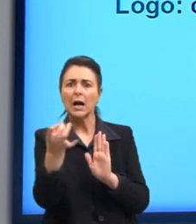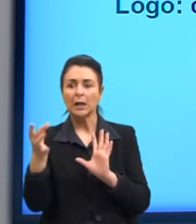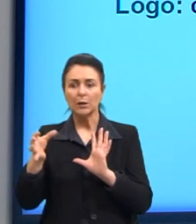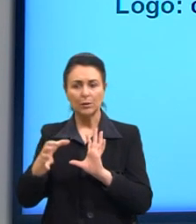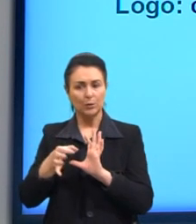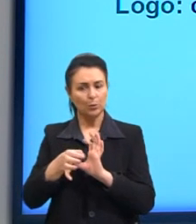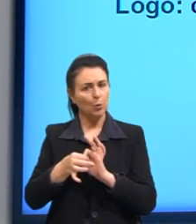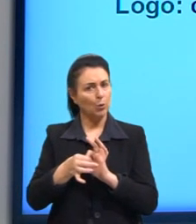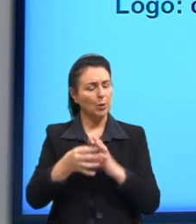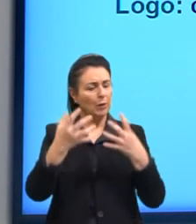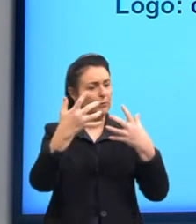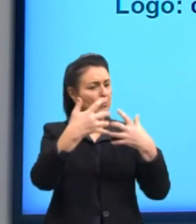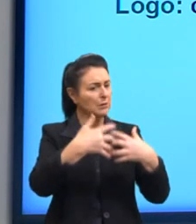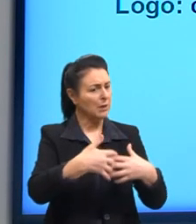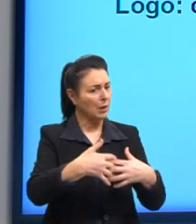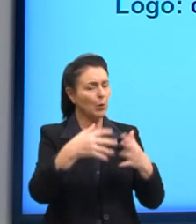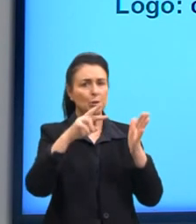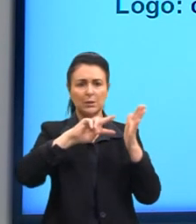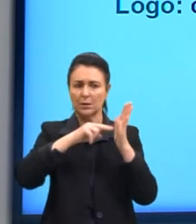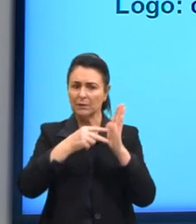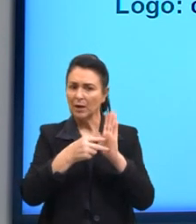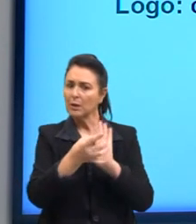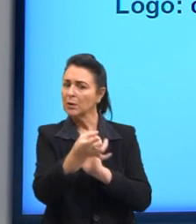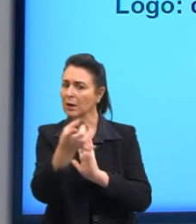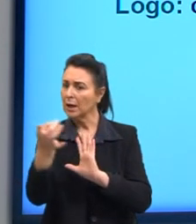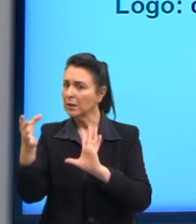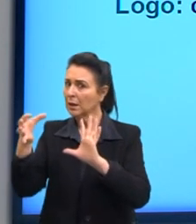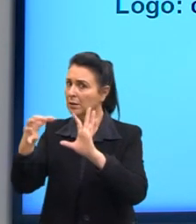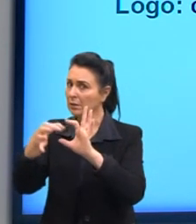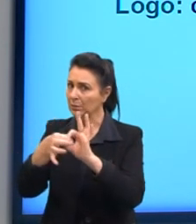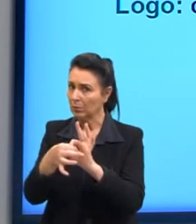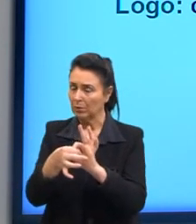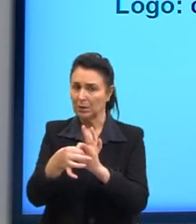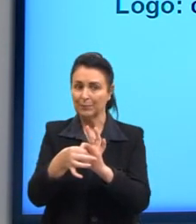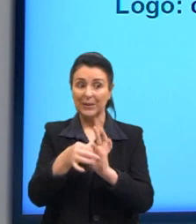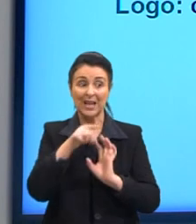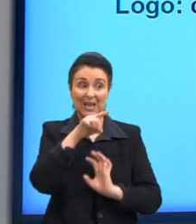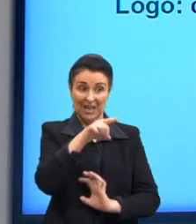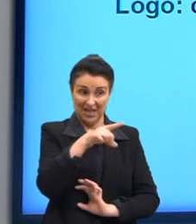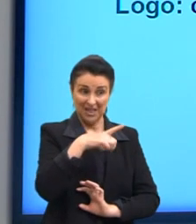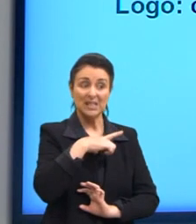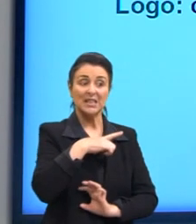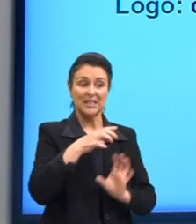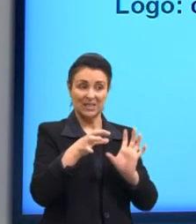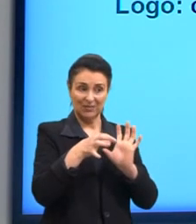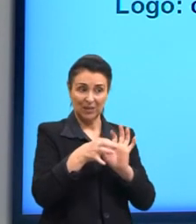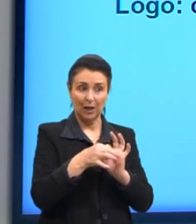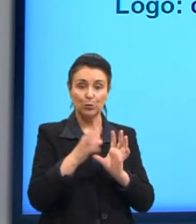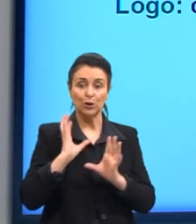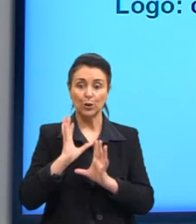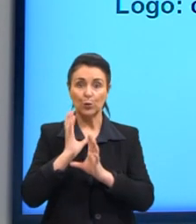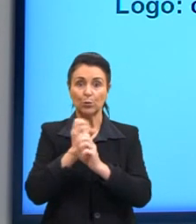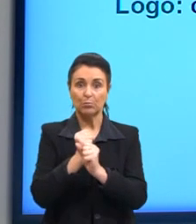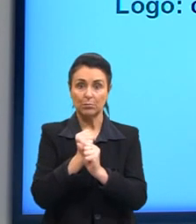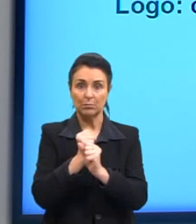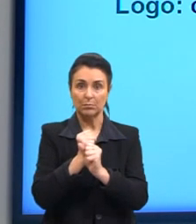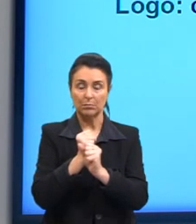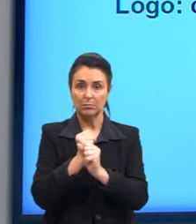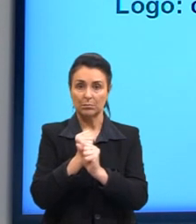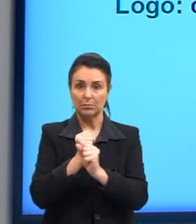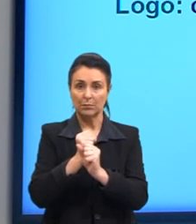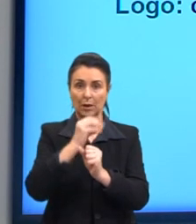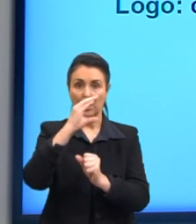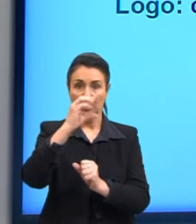de cada um deles né o significado de cada um deles hora e se tem significado de conclusão tão eu tô